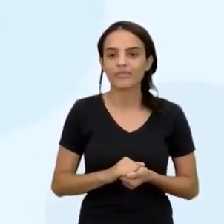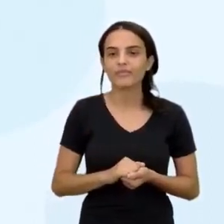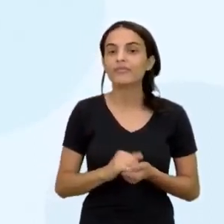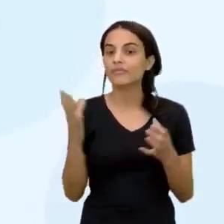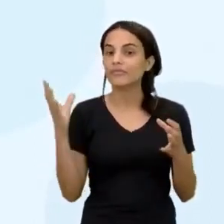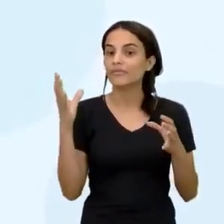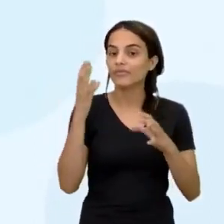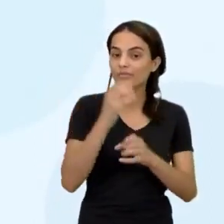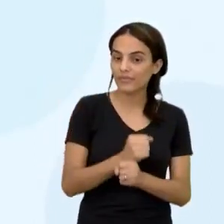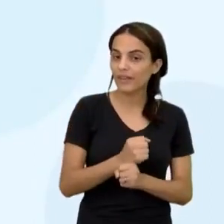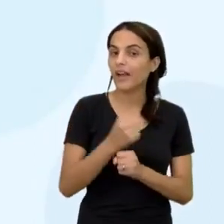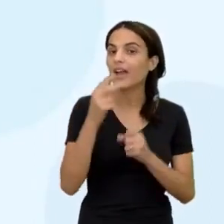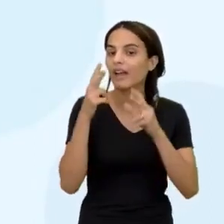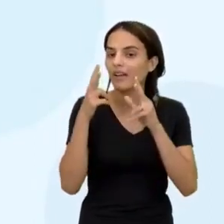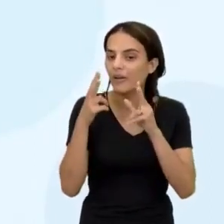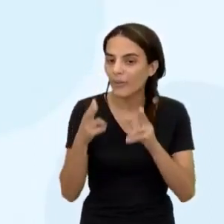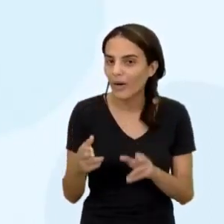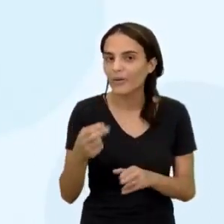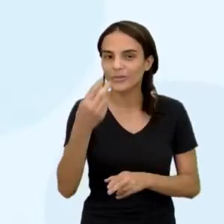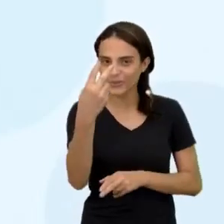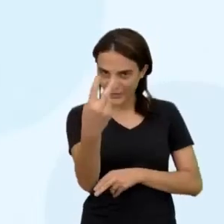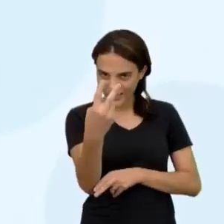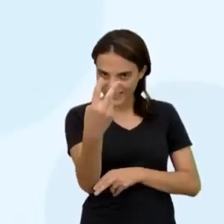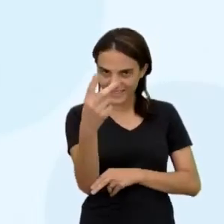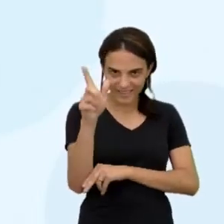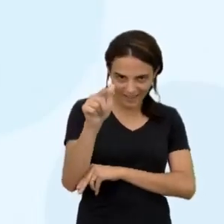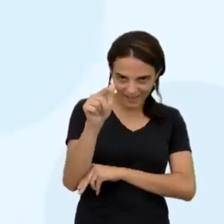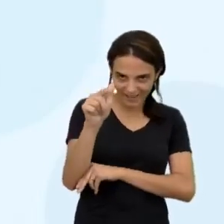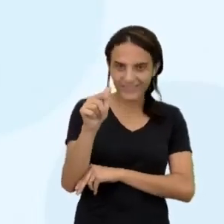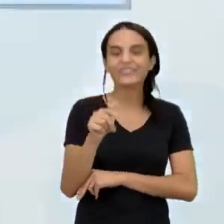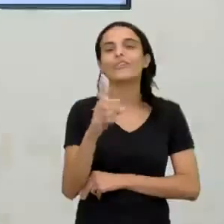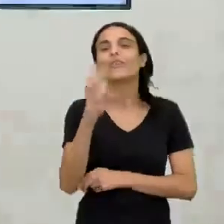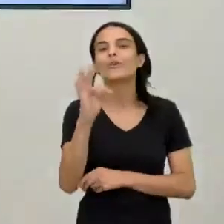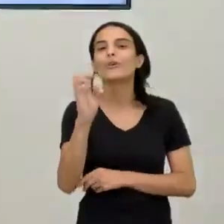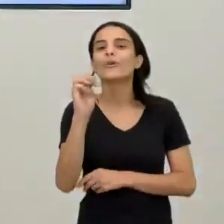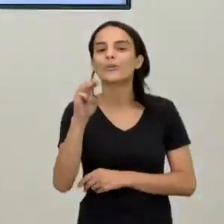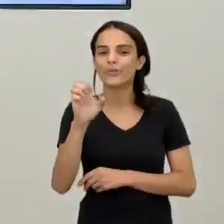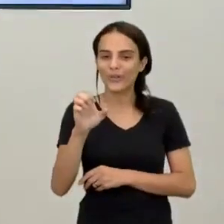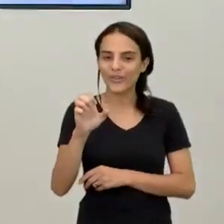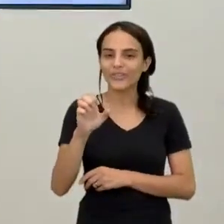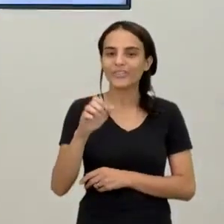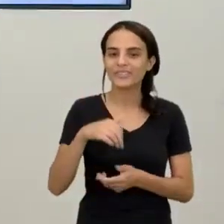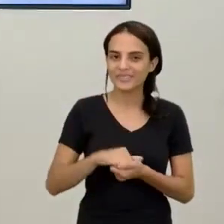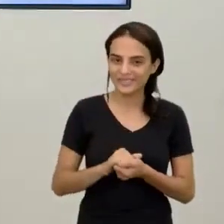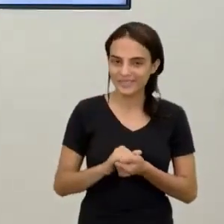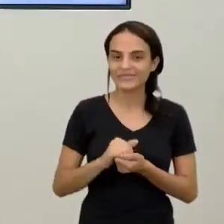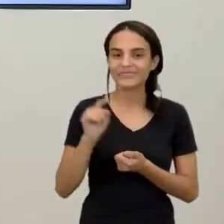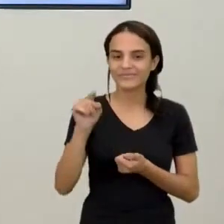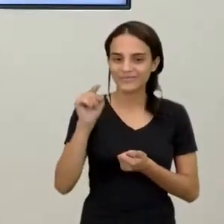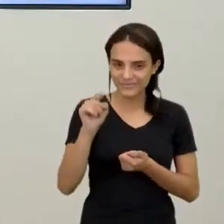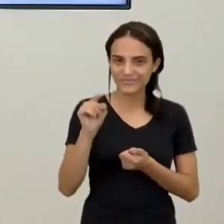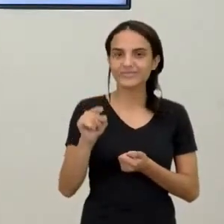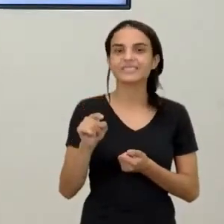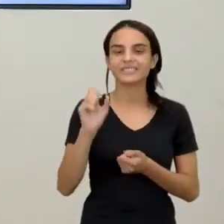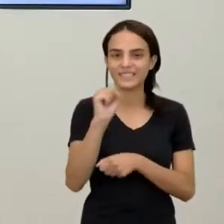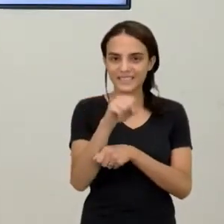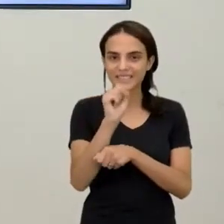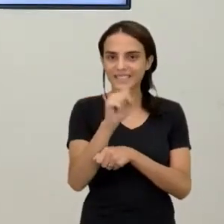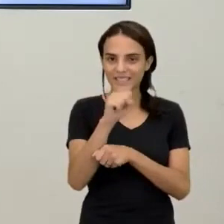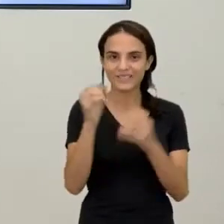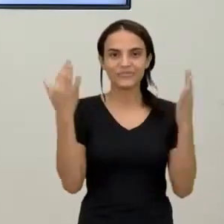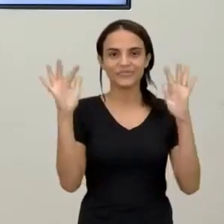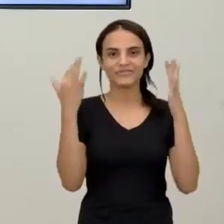você fez aí deu 2, né? O Tom tá dizendo que sim, né? Tem aplausos aí pro Tom? Tem aplausos aqui pros nossos aluninhos?